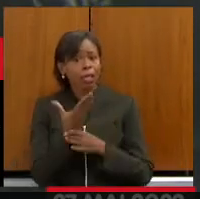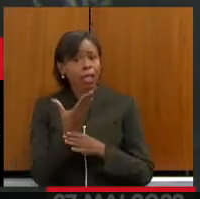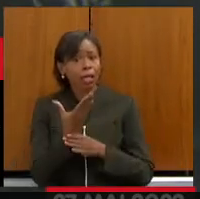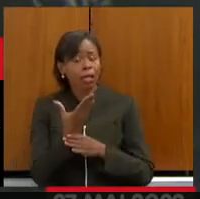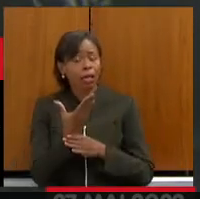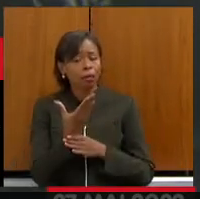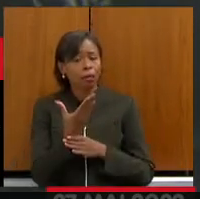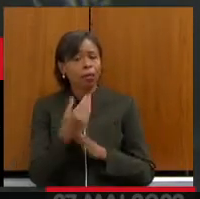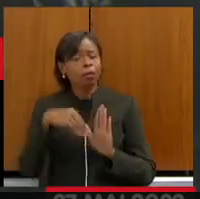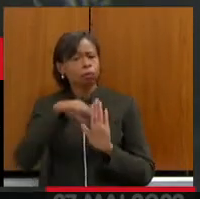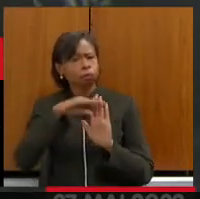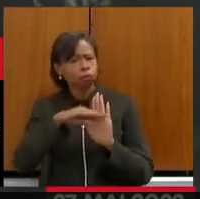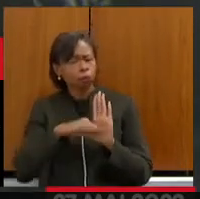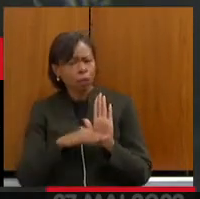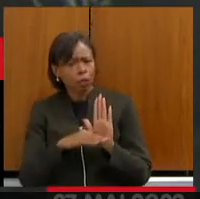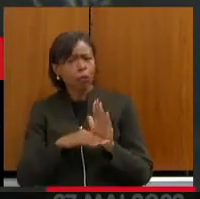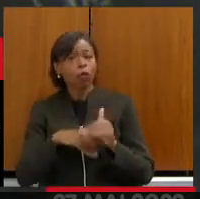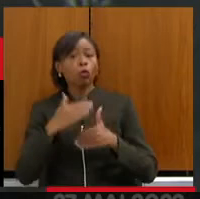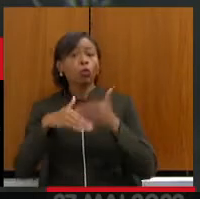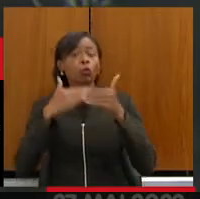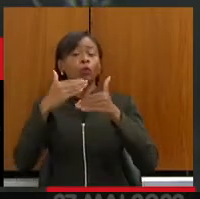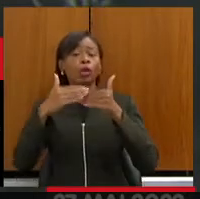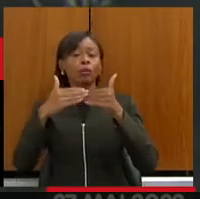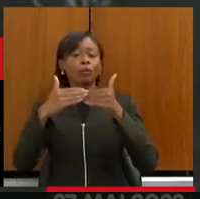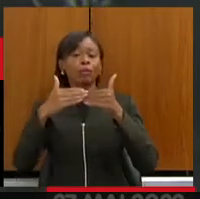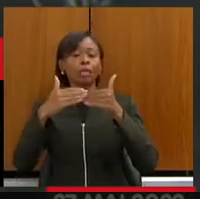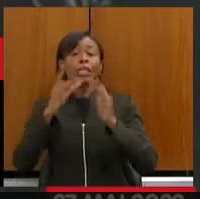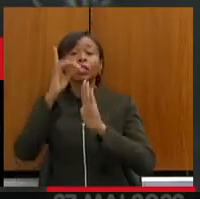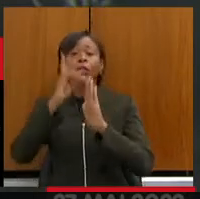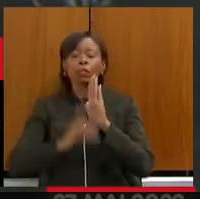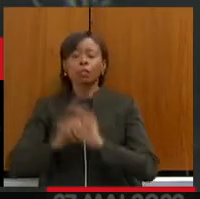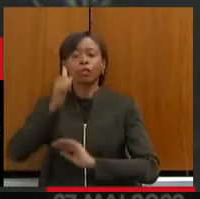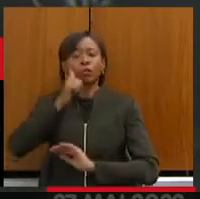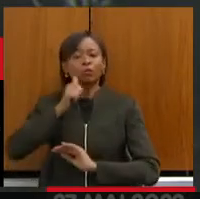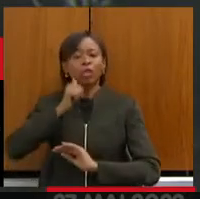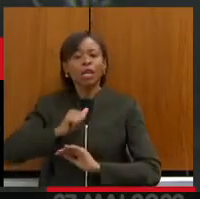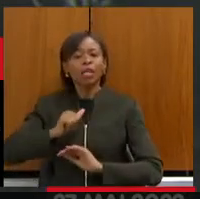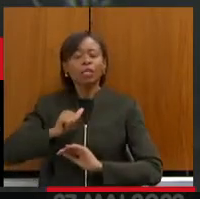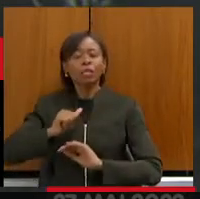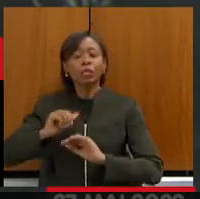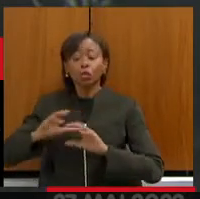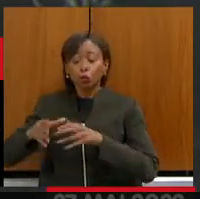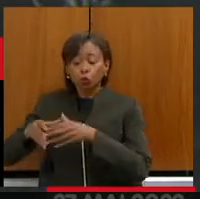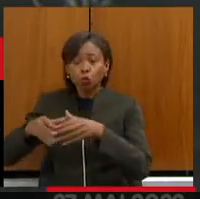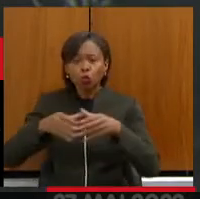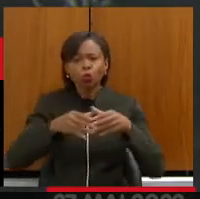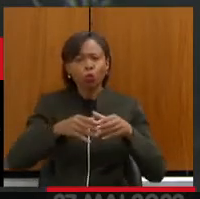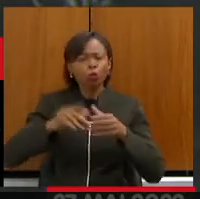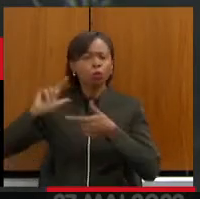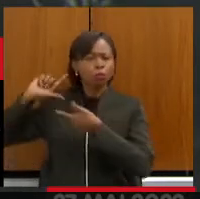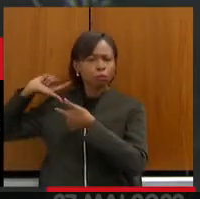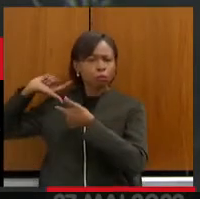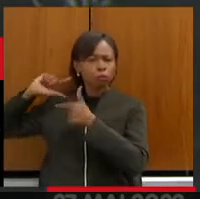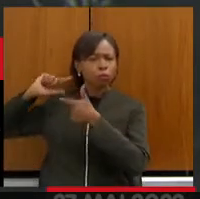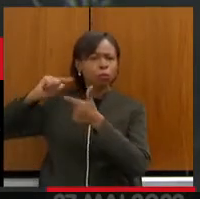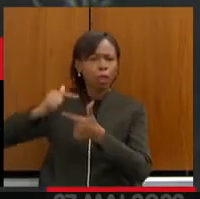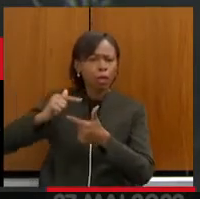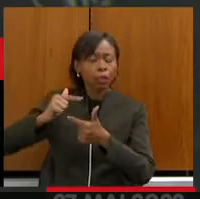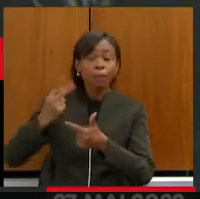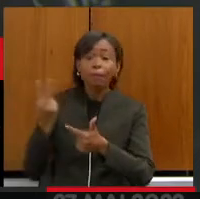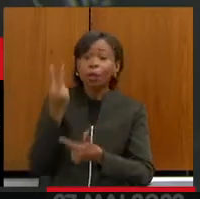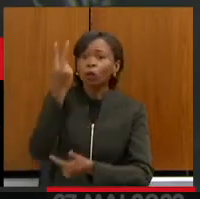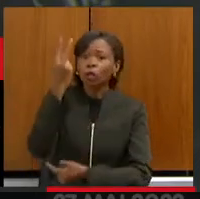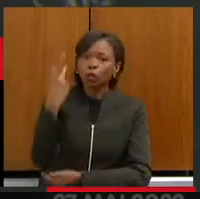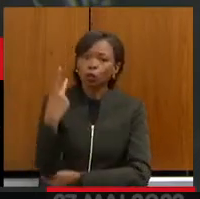assegurem a promoção EA proteção dos direitos das mulheres de povos e comunidades tradicionais EA valorização da sua